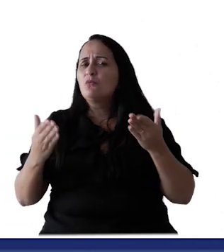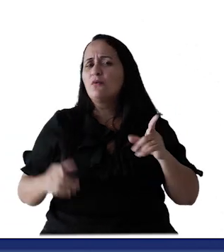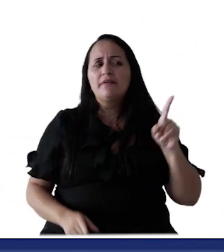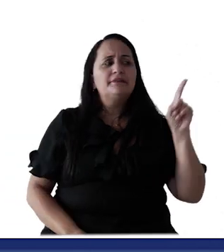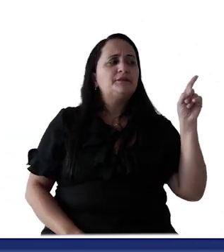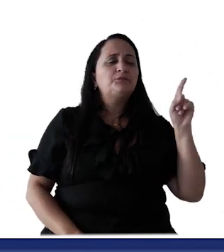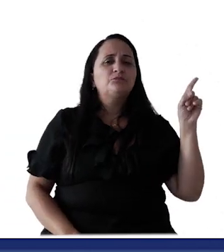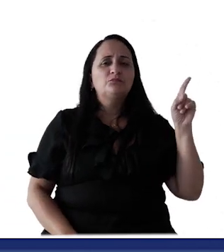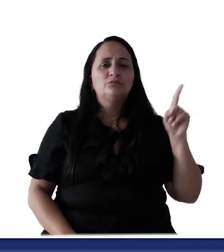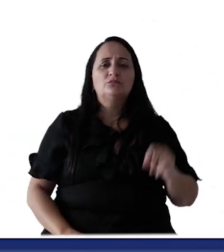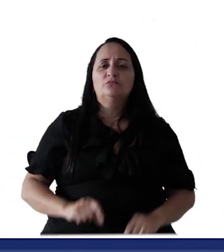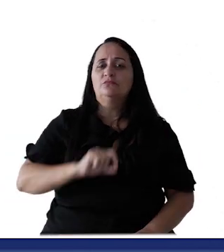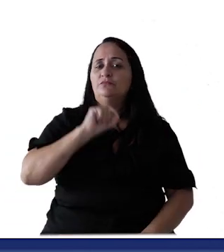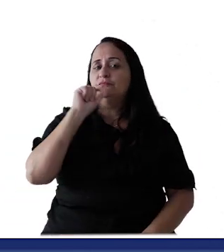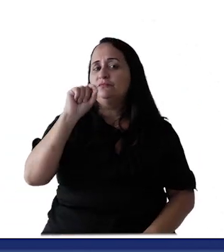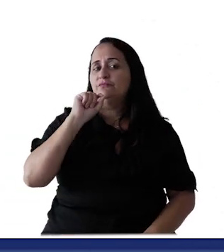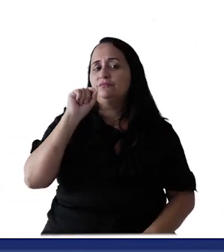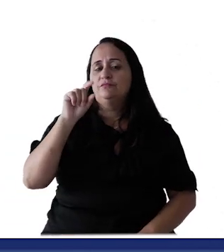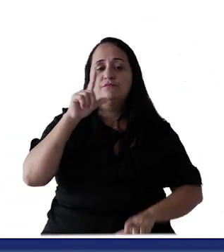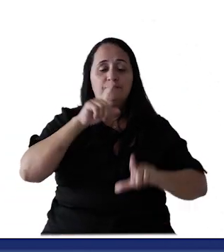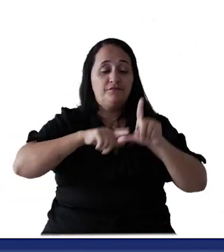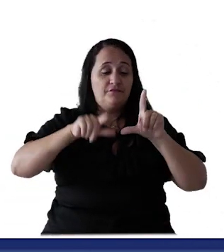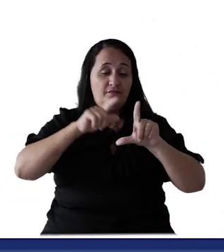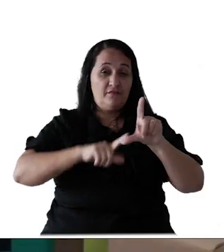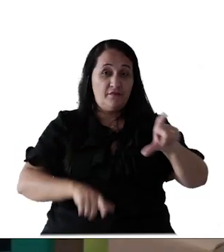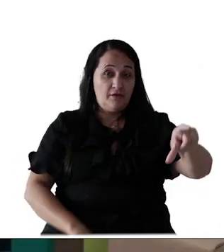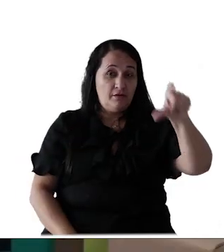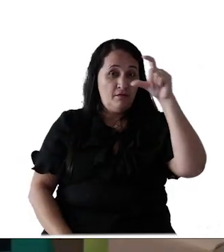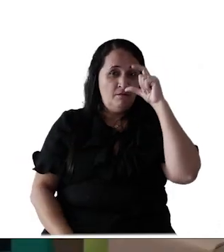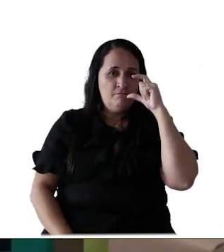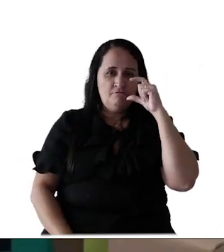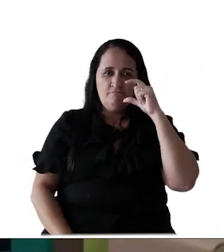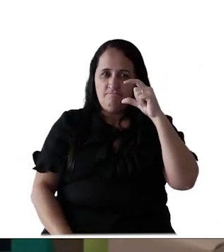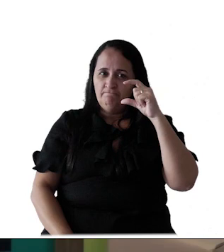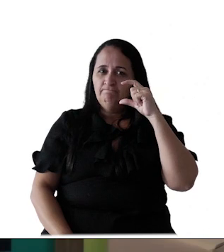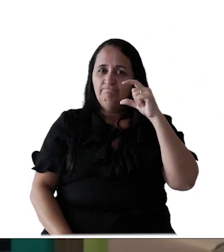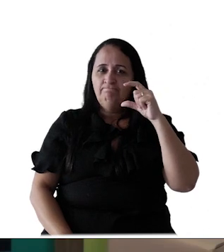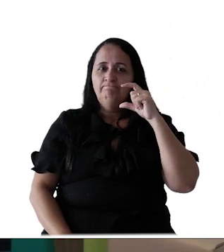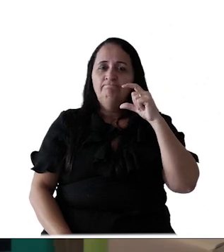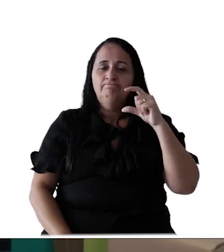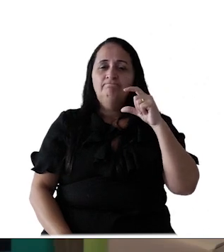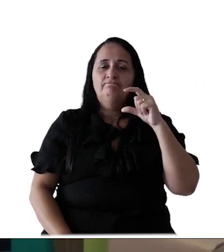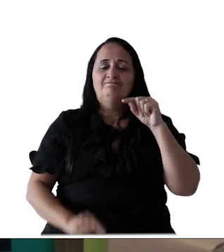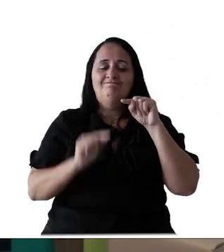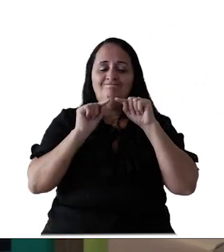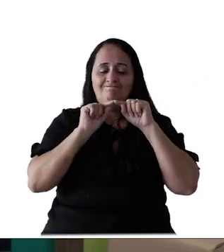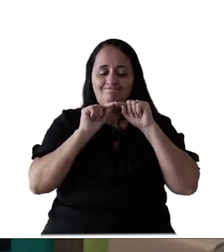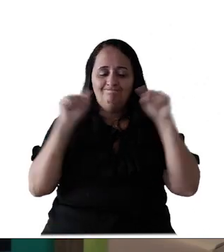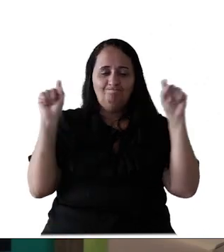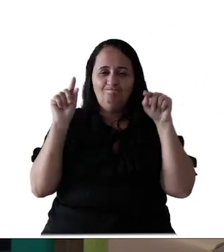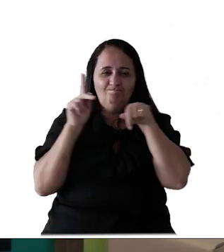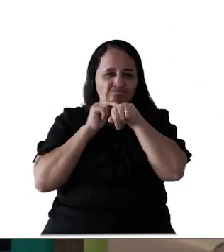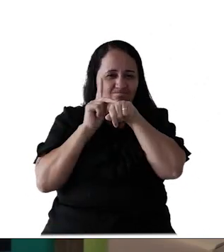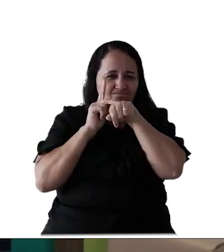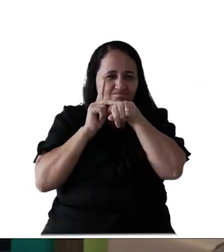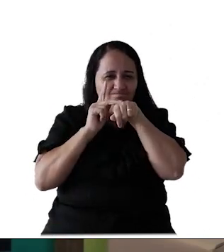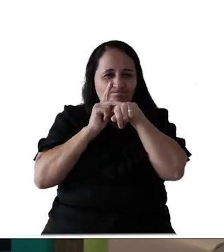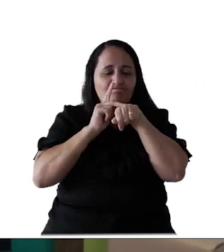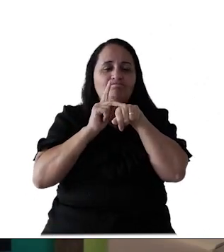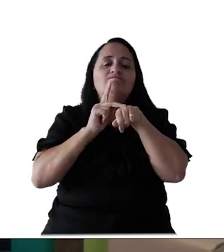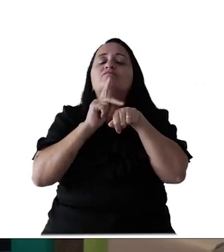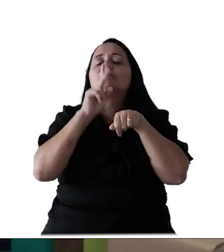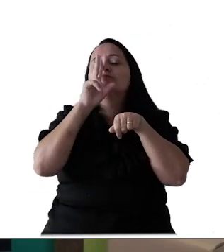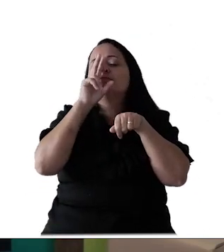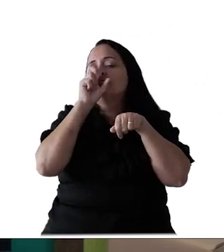letras vão estar em maiúsculas. E também bem grifado, então negrito, uma marca